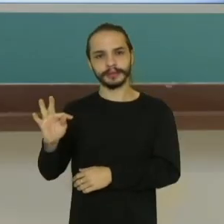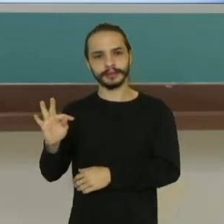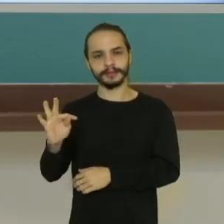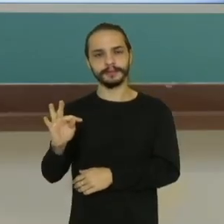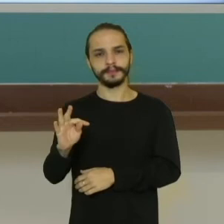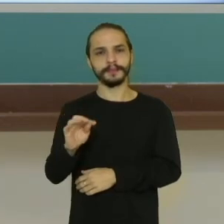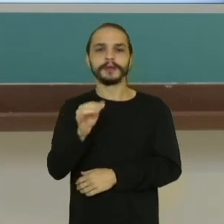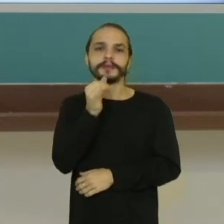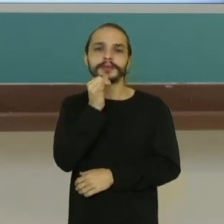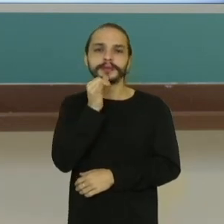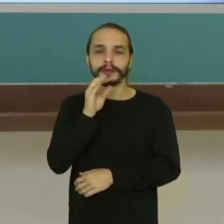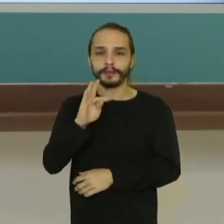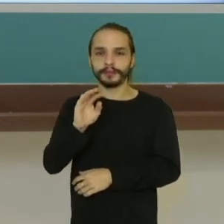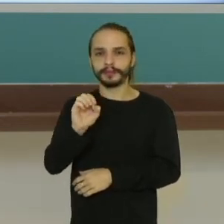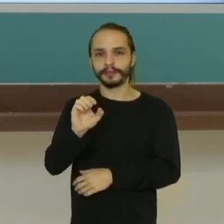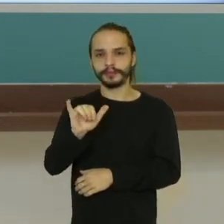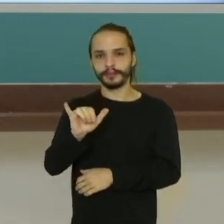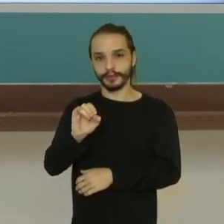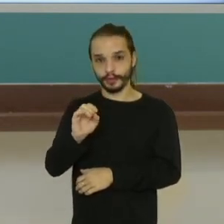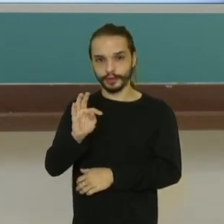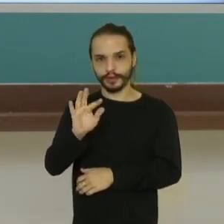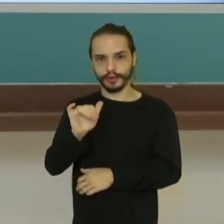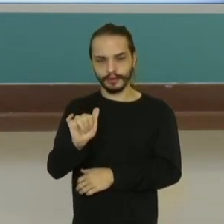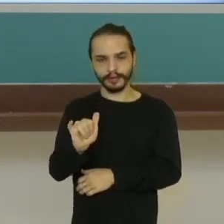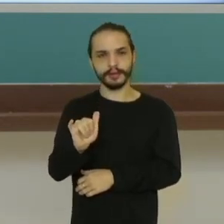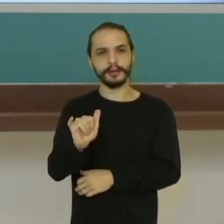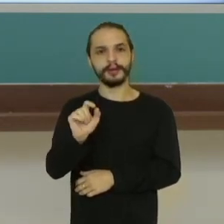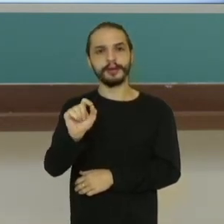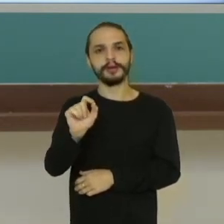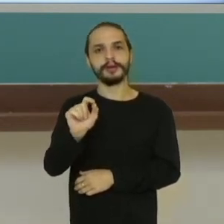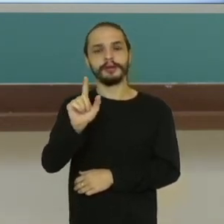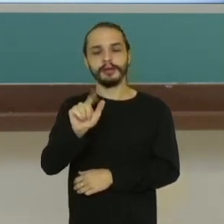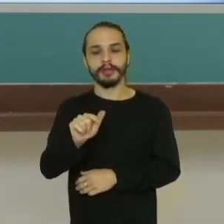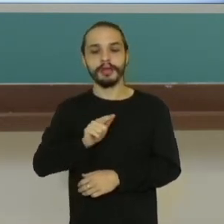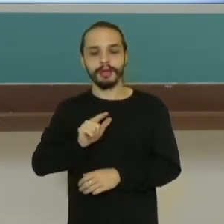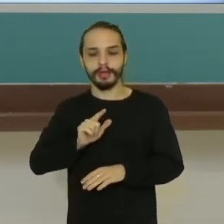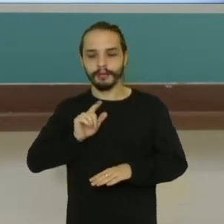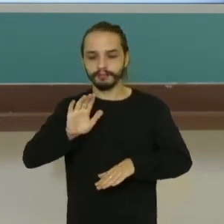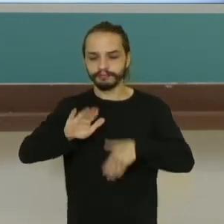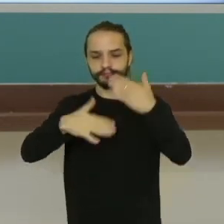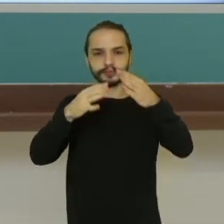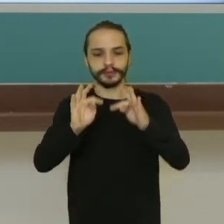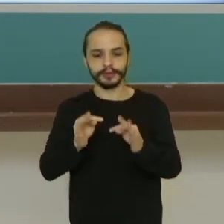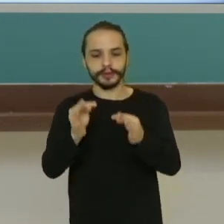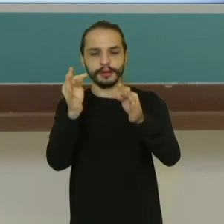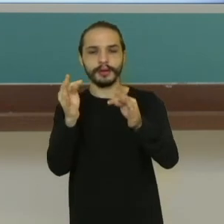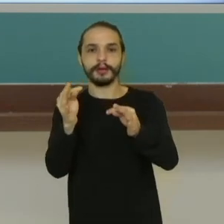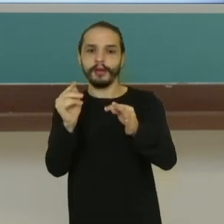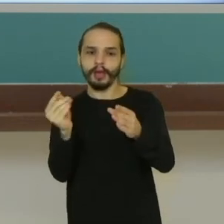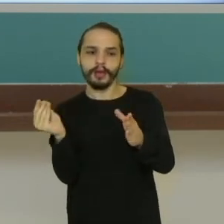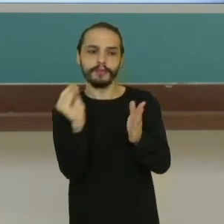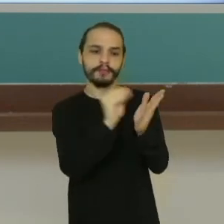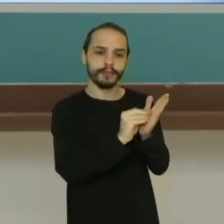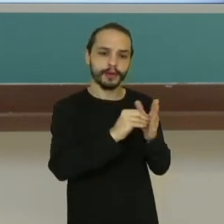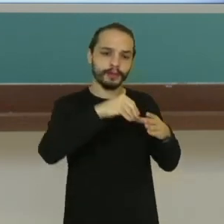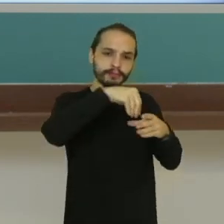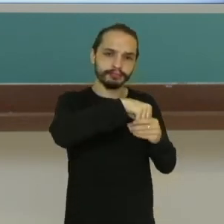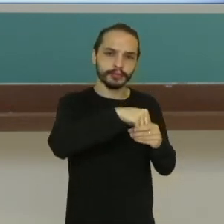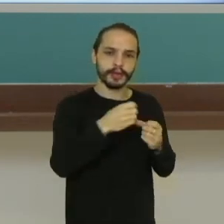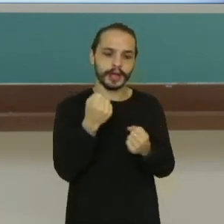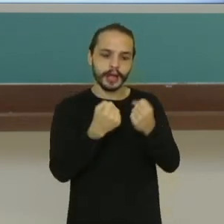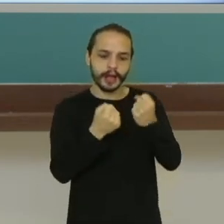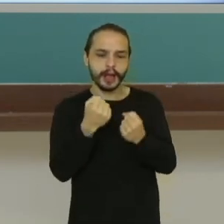exemplo, a Toyota, ela desenvolve tecnologias que depois vai empregar nos seus veículos e poder vender cada vez mais, barateando os